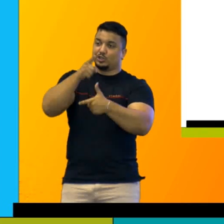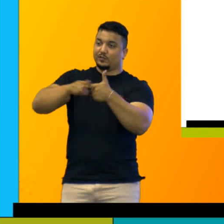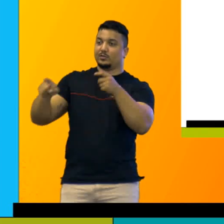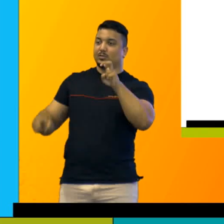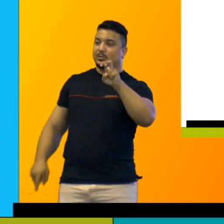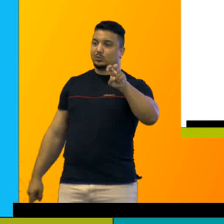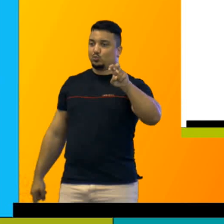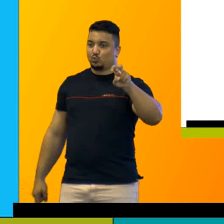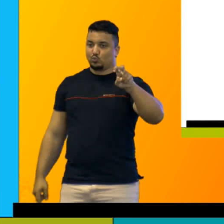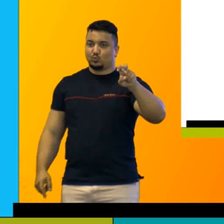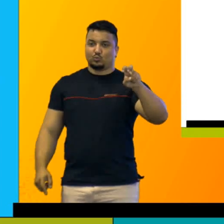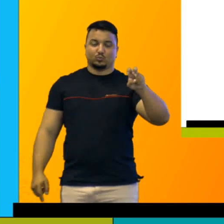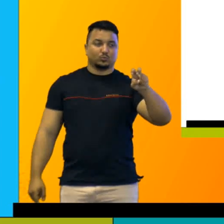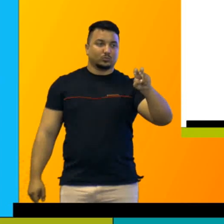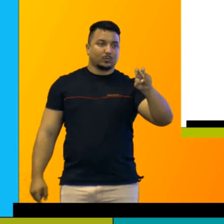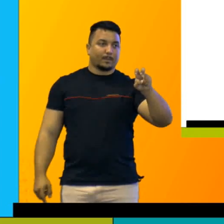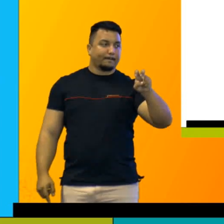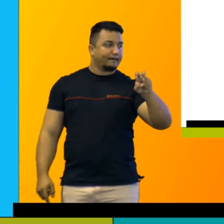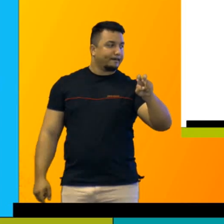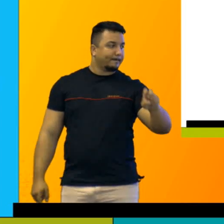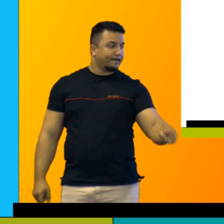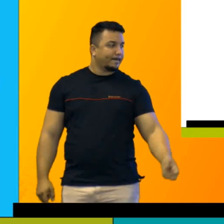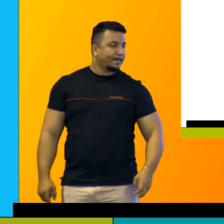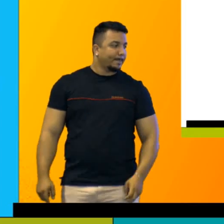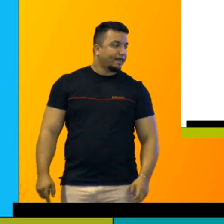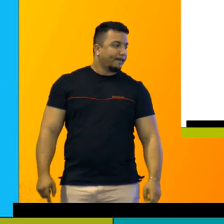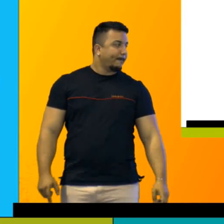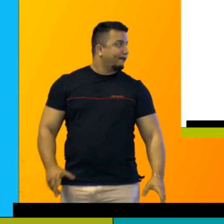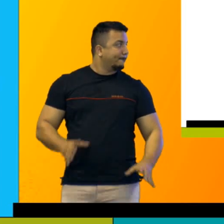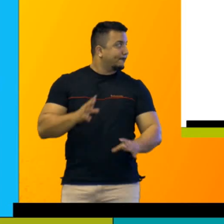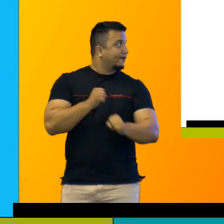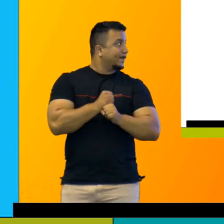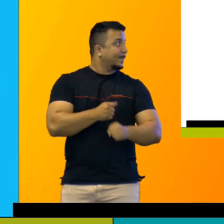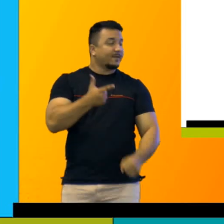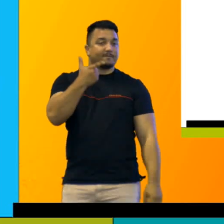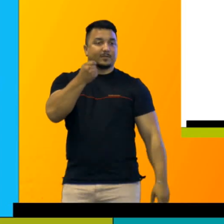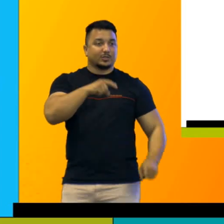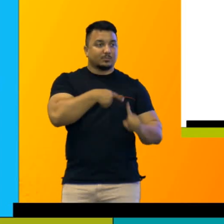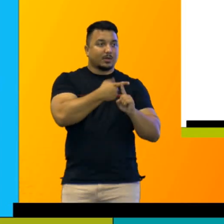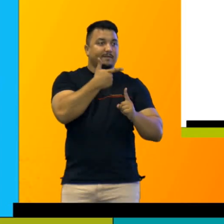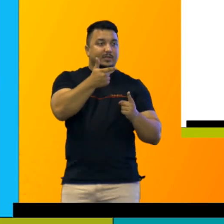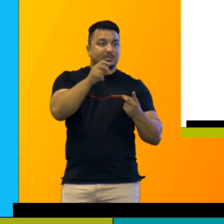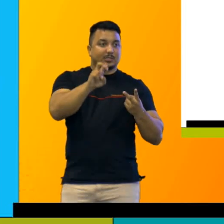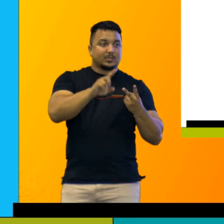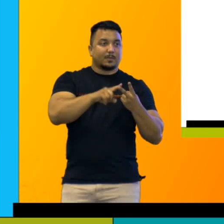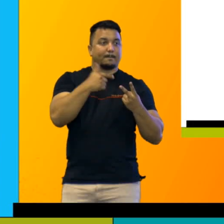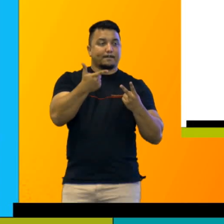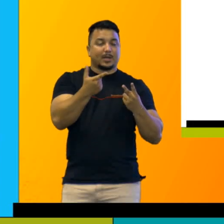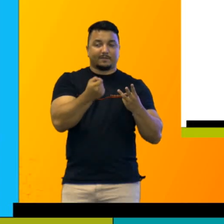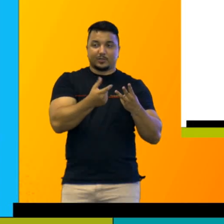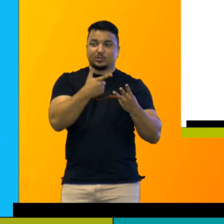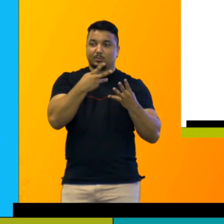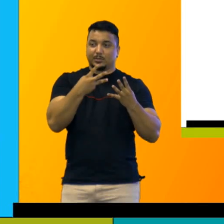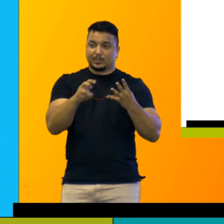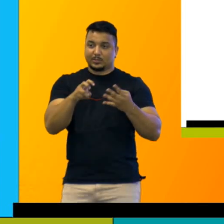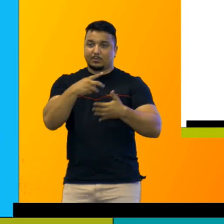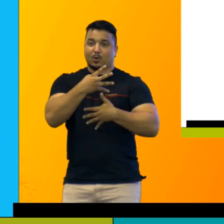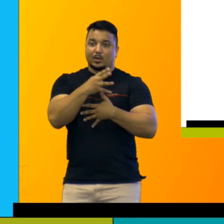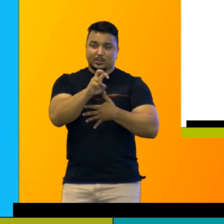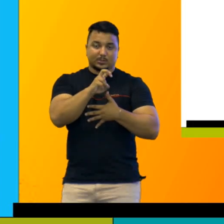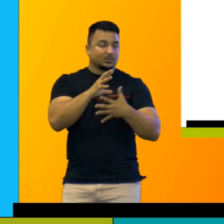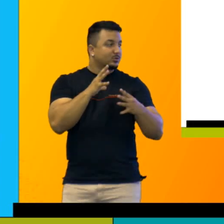por... Vou repetir. A média, 20 mais 25 mais 20 mais 35